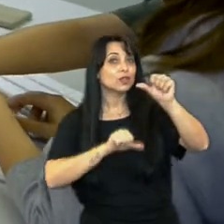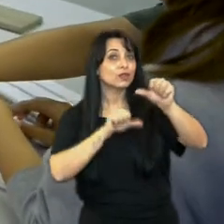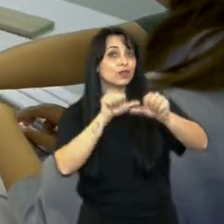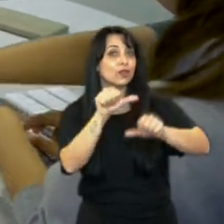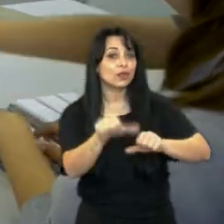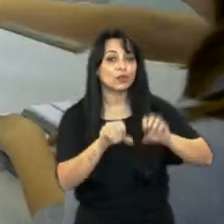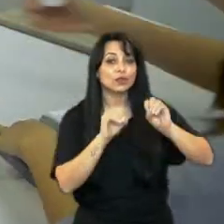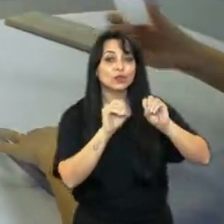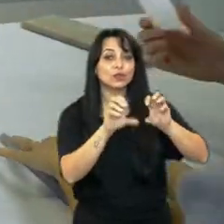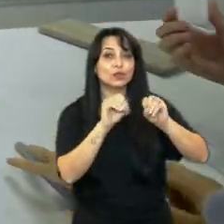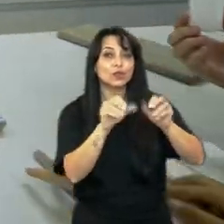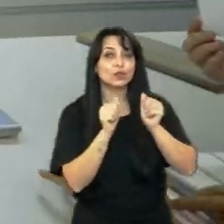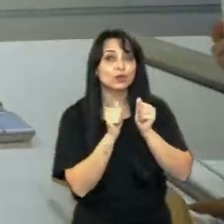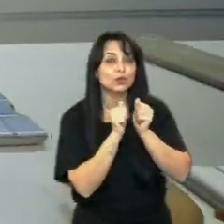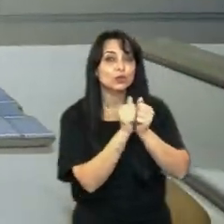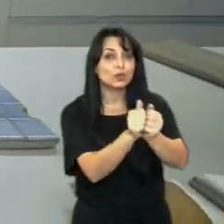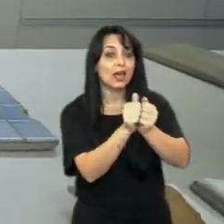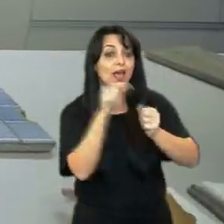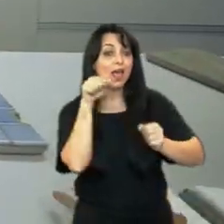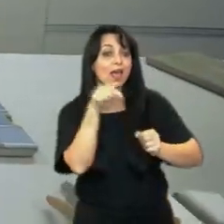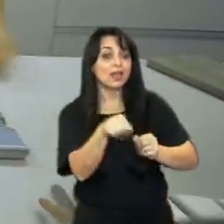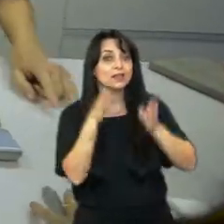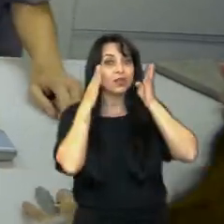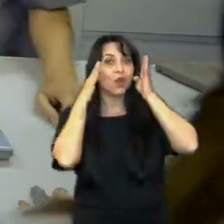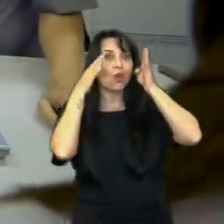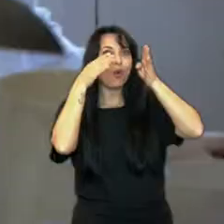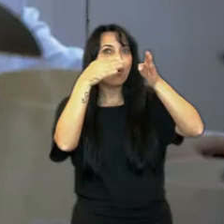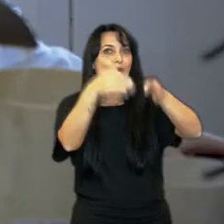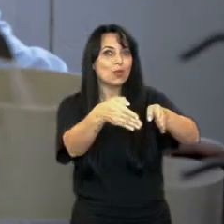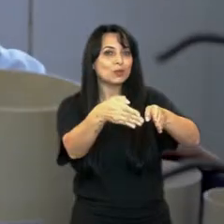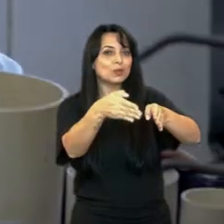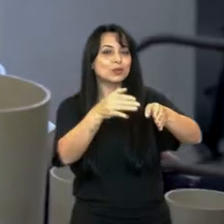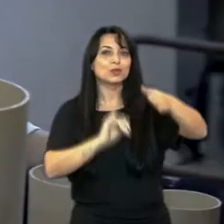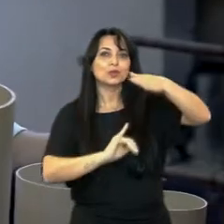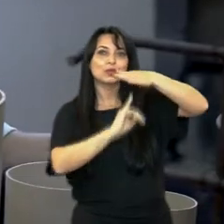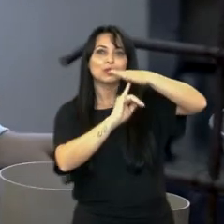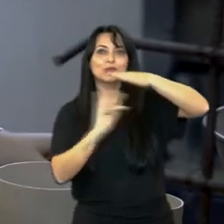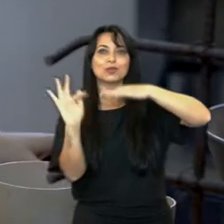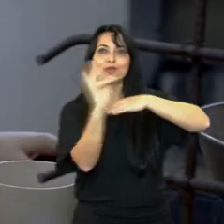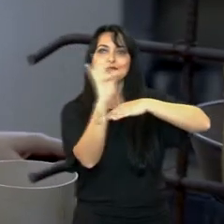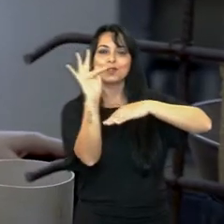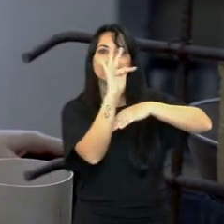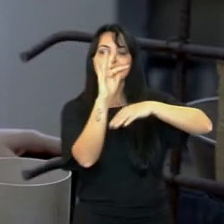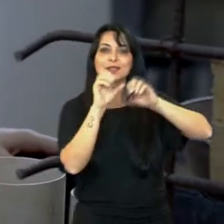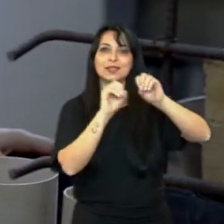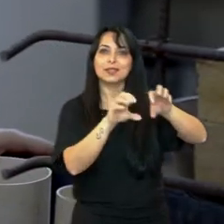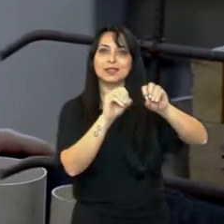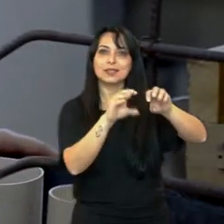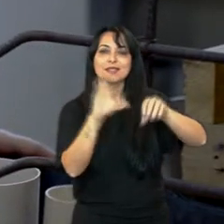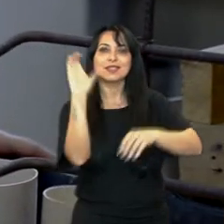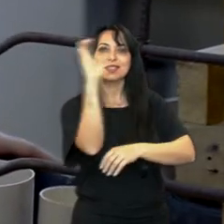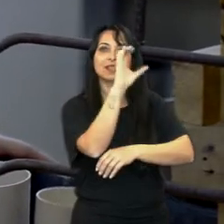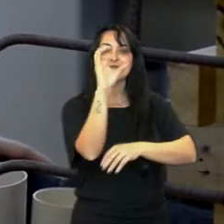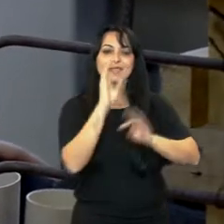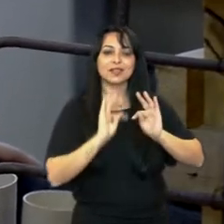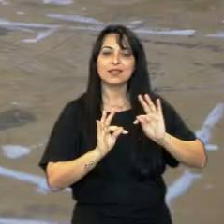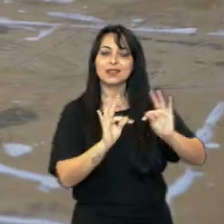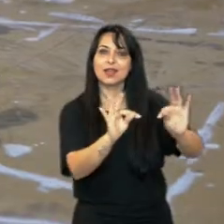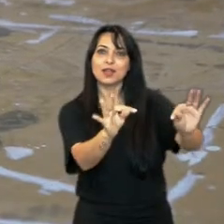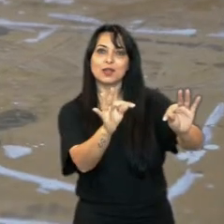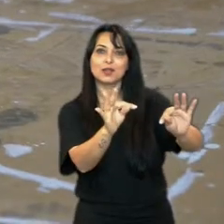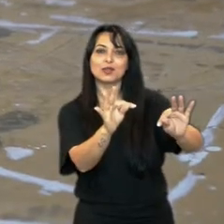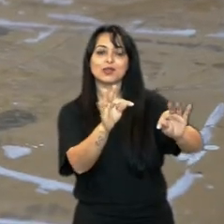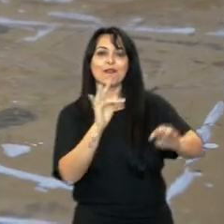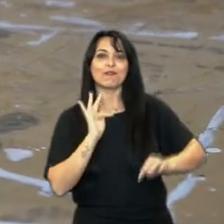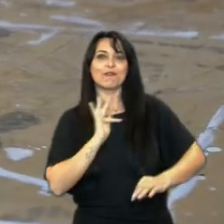transformar pela educação. Essa é a missão do Instituto Federal de Educação, Ciência e